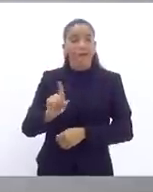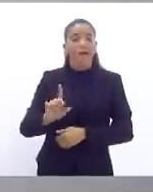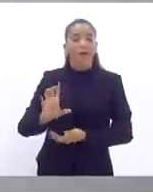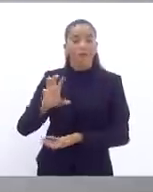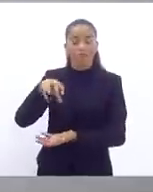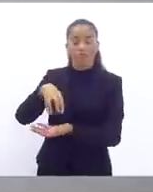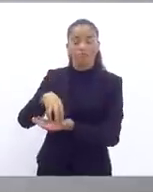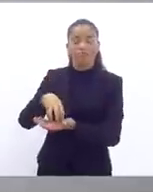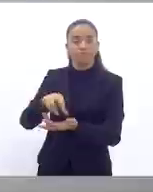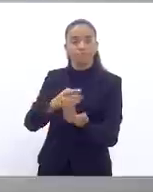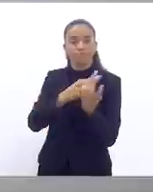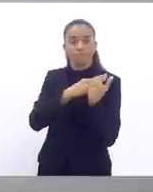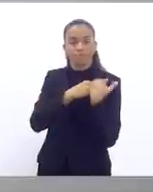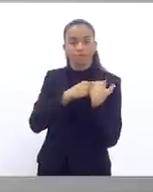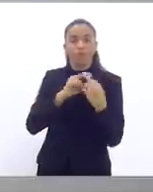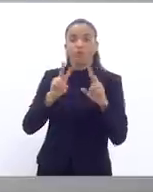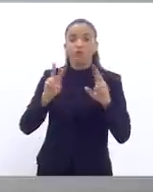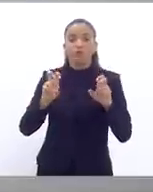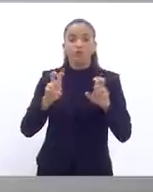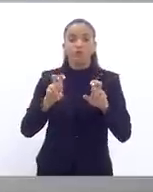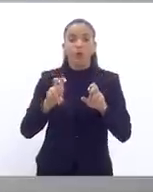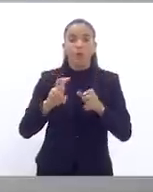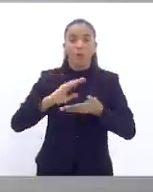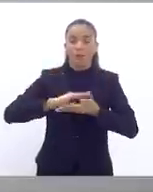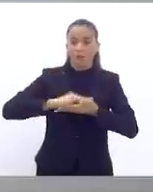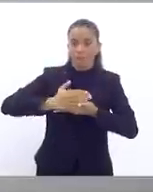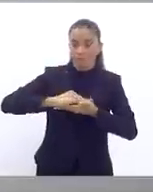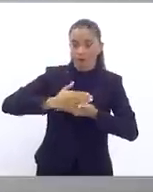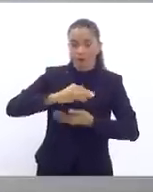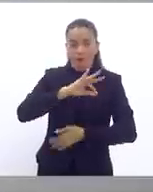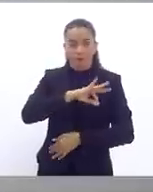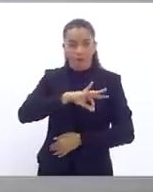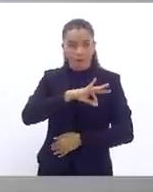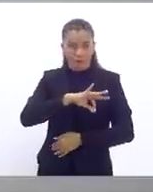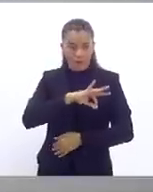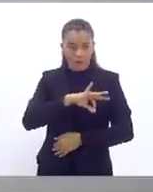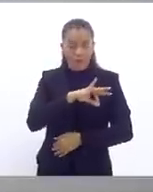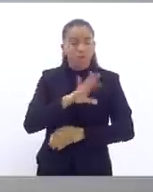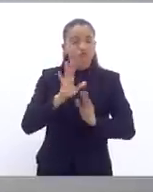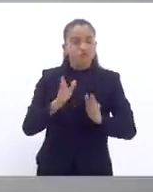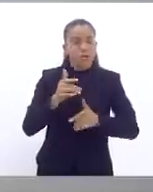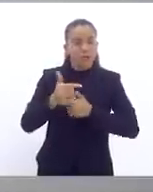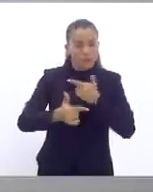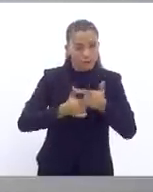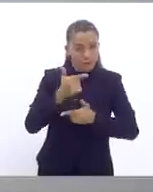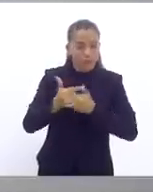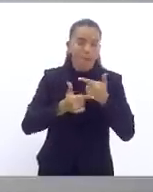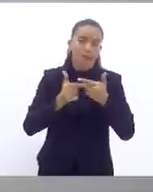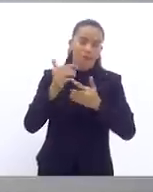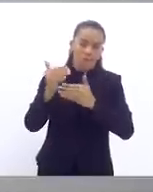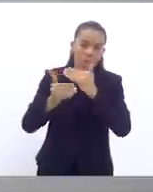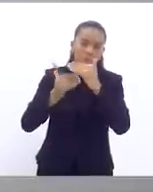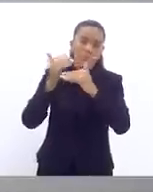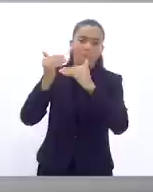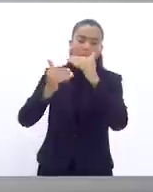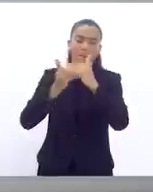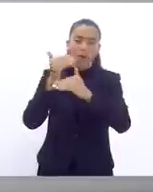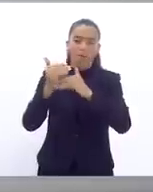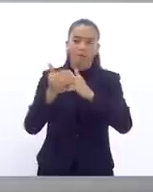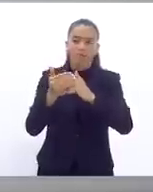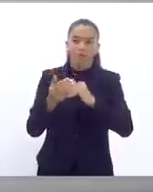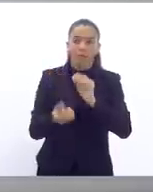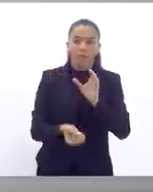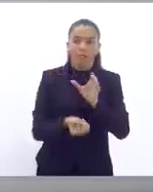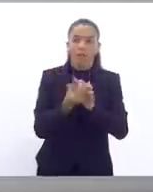responsável pelo sistema de folha de pagamento e já estão trabalhando para no desenvolvimento do sig